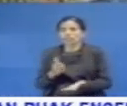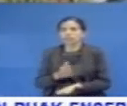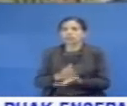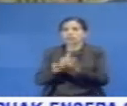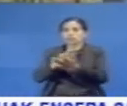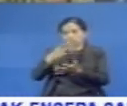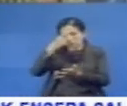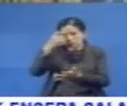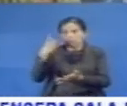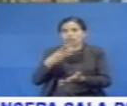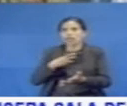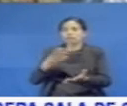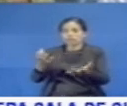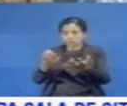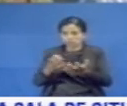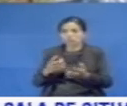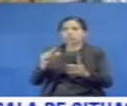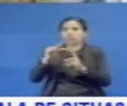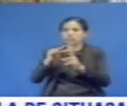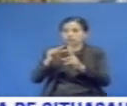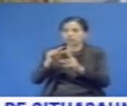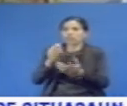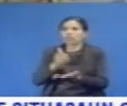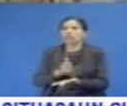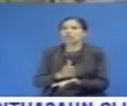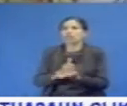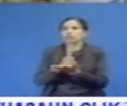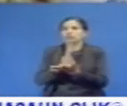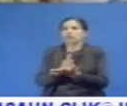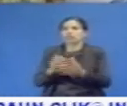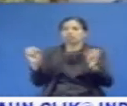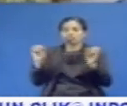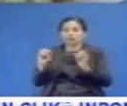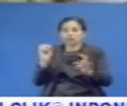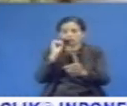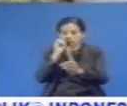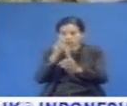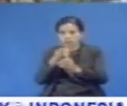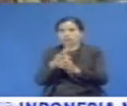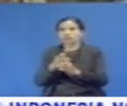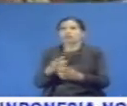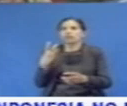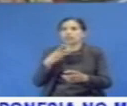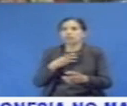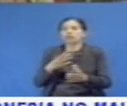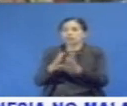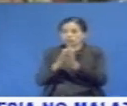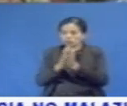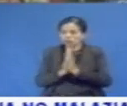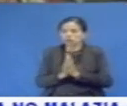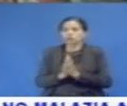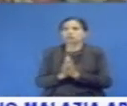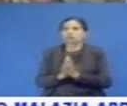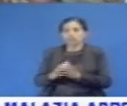me sino lhe afã caridade. Lá os objetos caridade maca me combina. Uso caridade boa